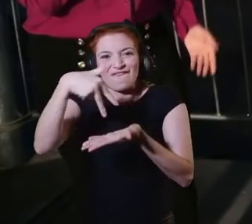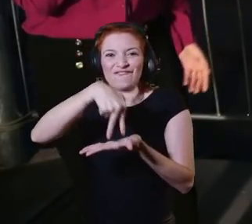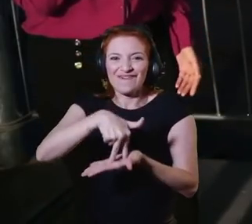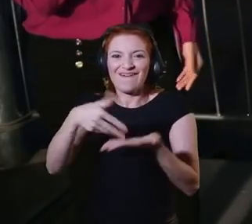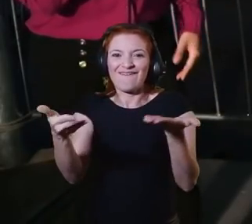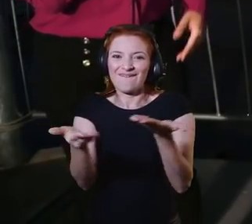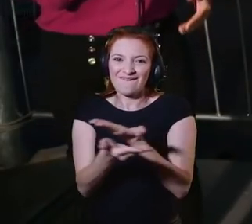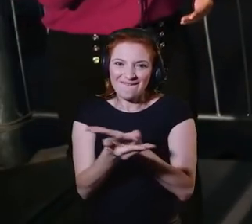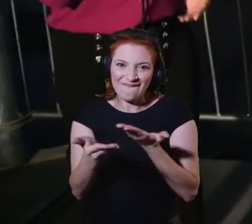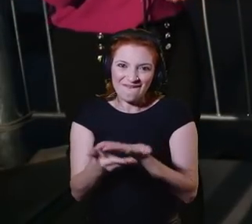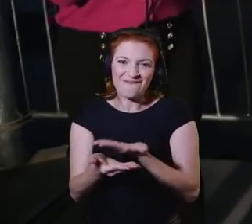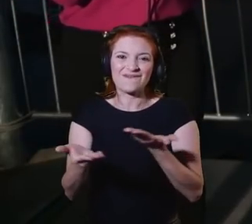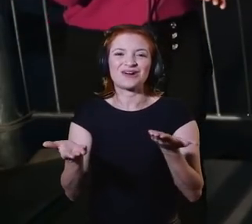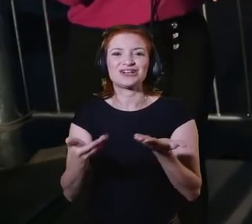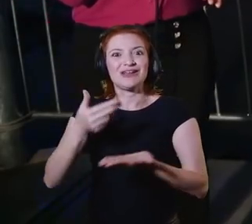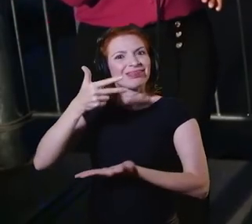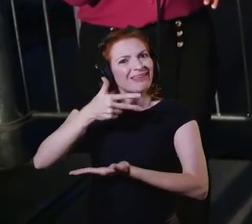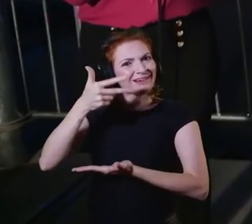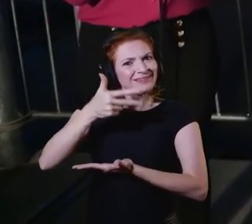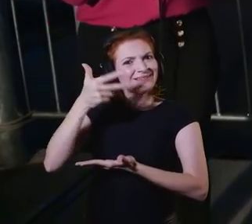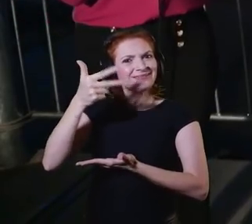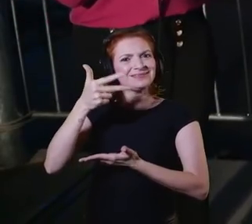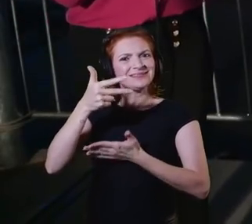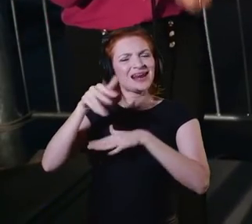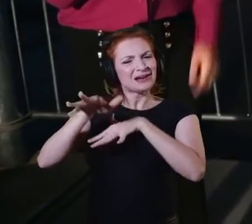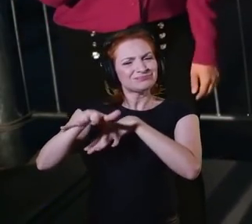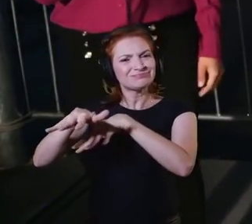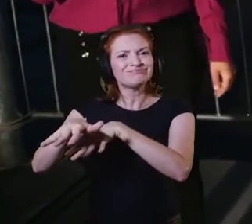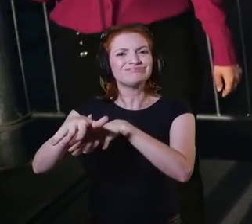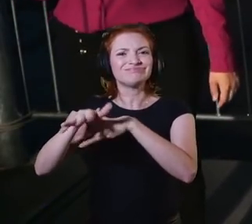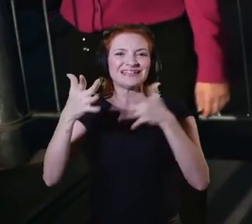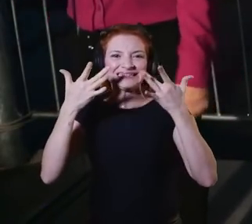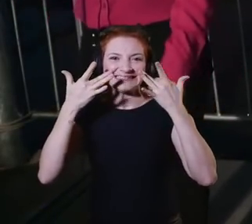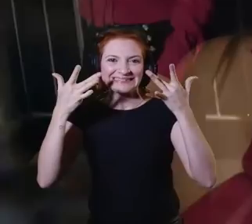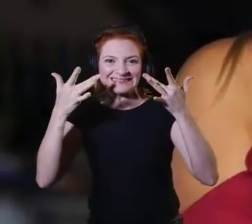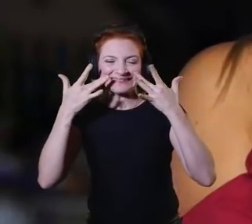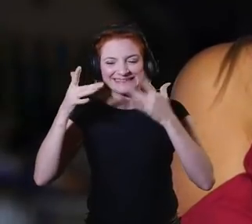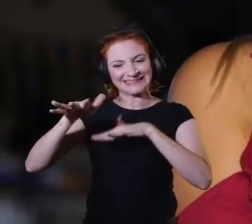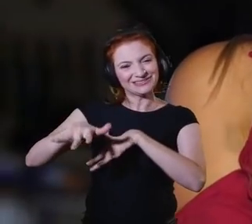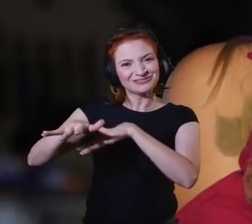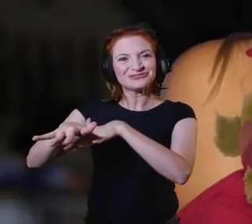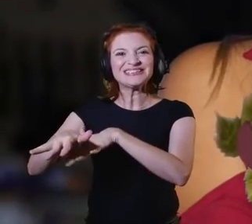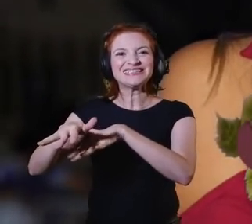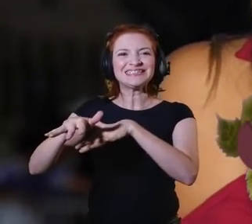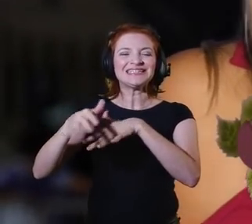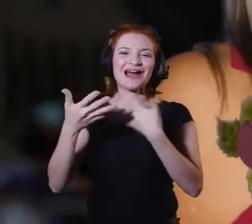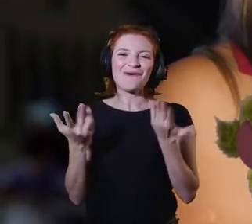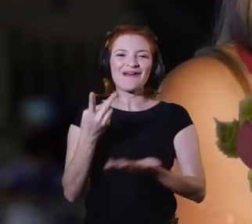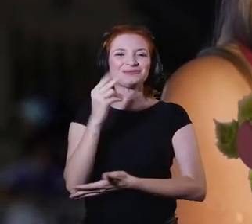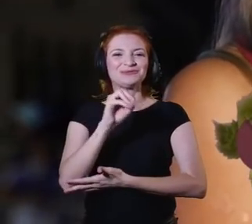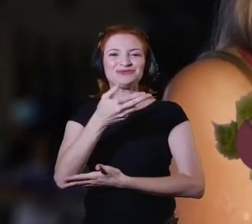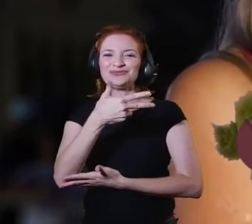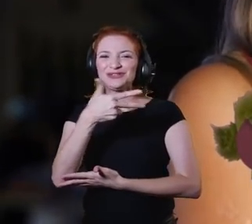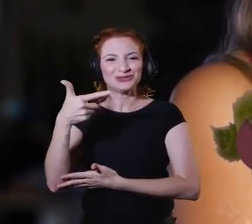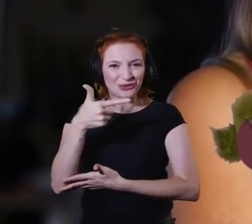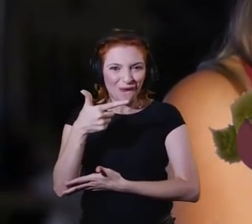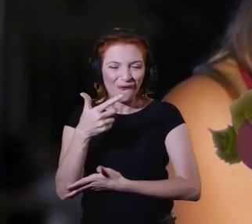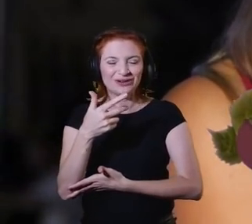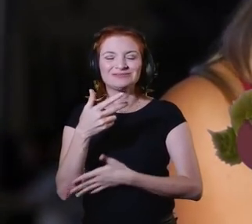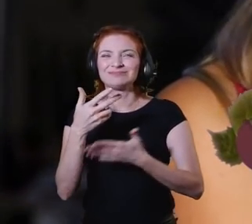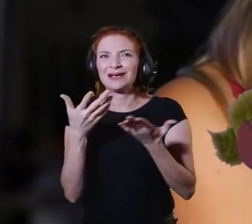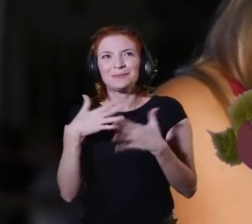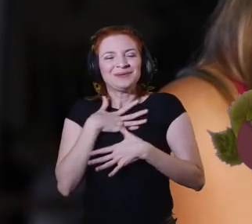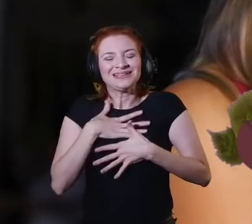vocês hoje, nessa terceira transmissão do desfile cênico da Festa da Uva de 2022. Um prazer também